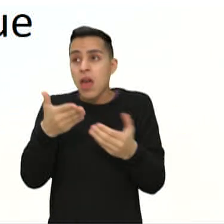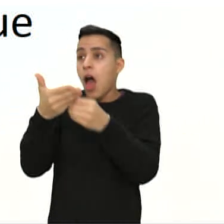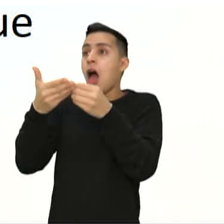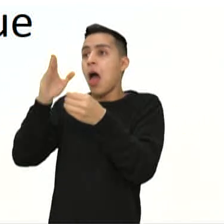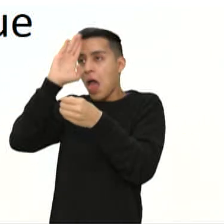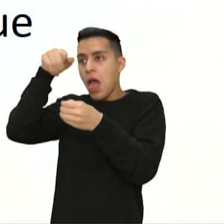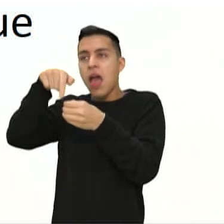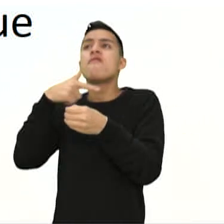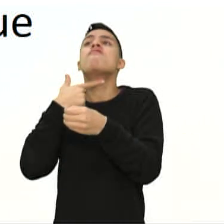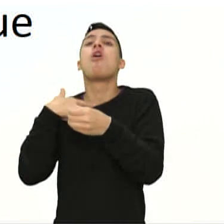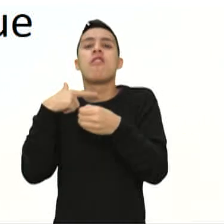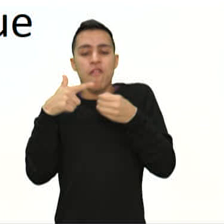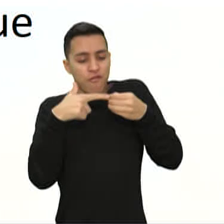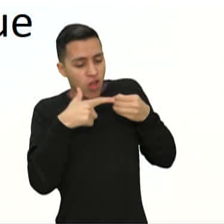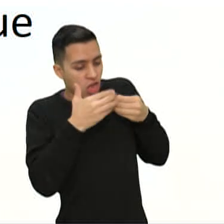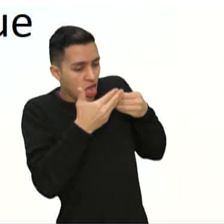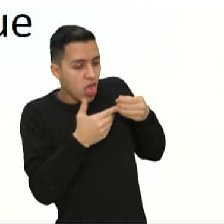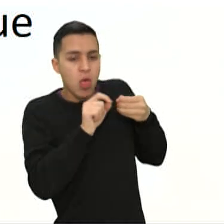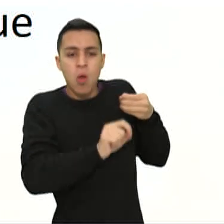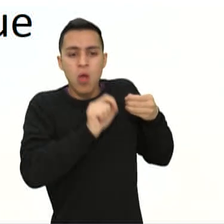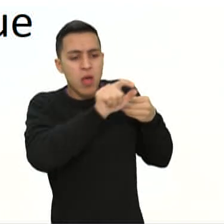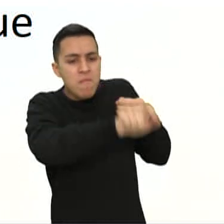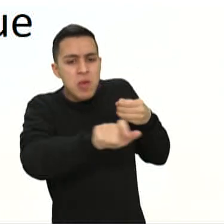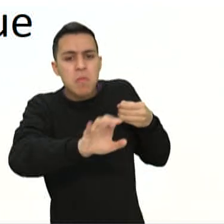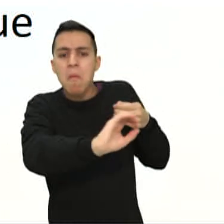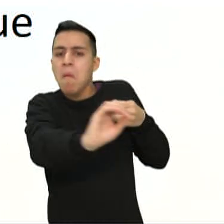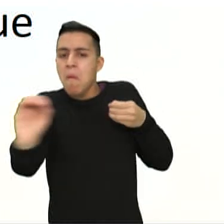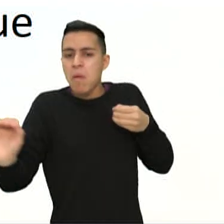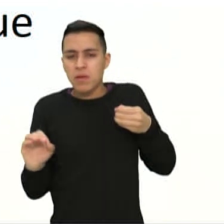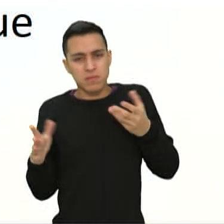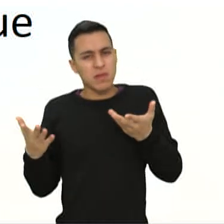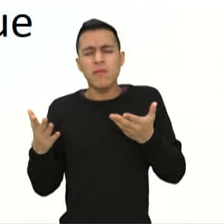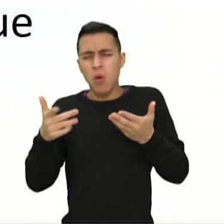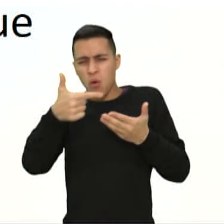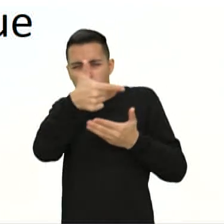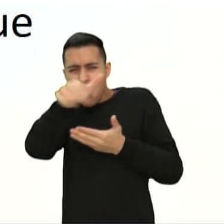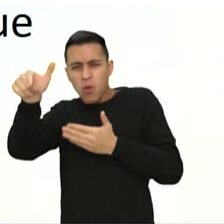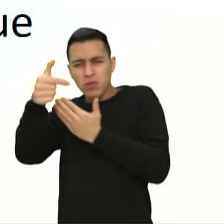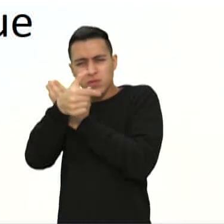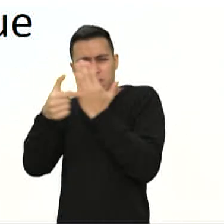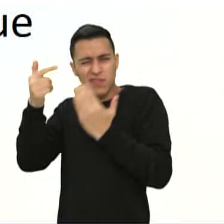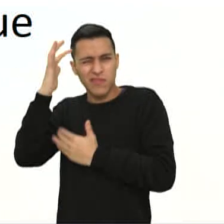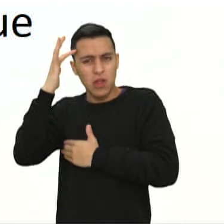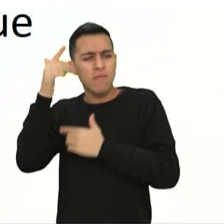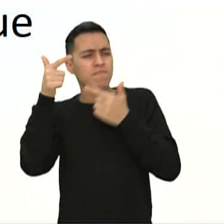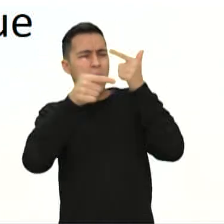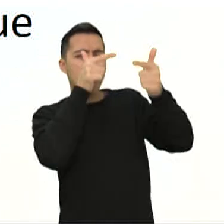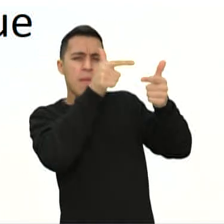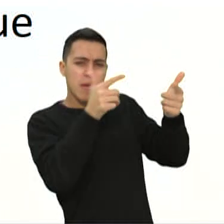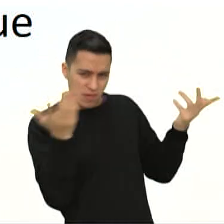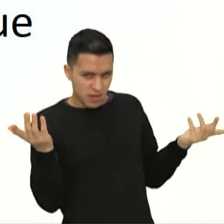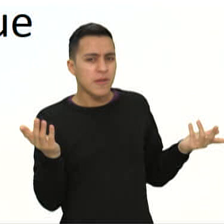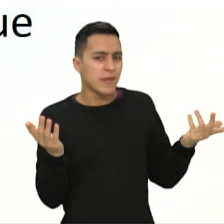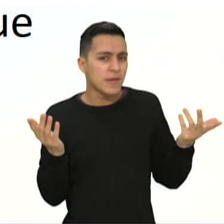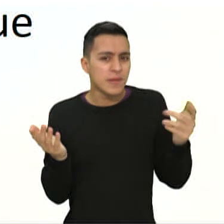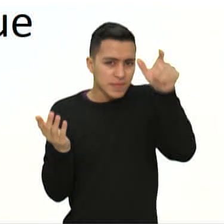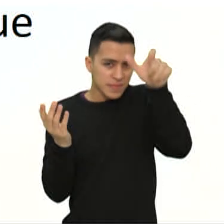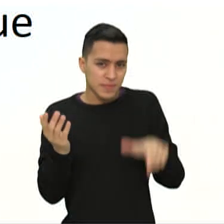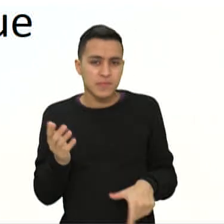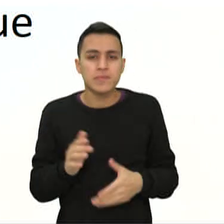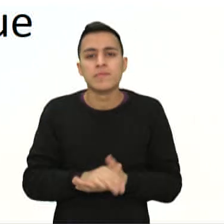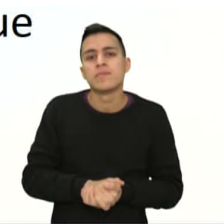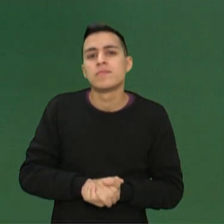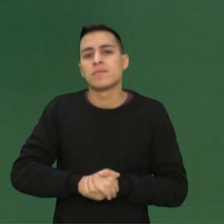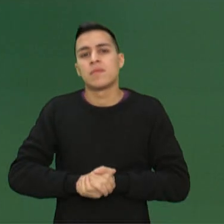Estado. Se a vontade do Estado é o que importa, o indivíduo não tem tanto valor assim. Tá? Então, isso é uma crítica depois que os outros filósofos vão fazer a